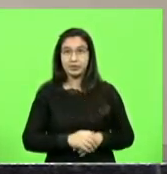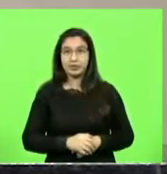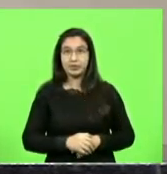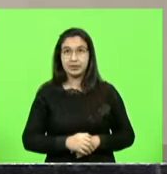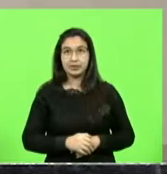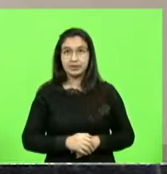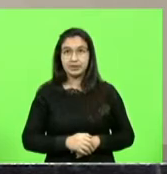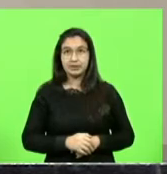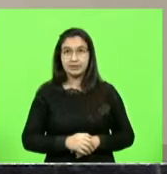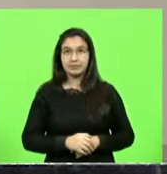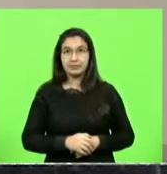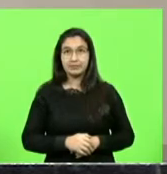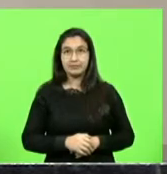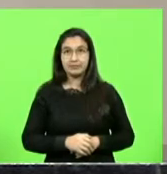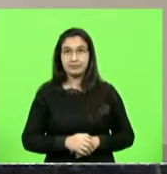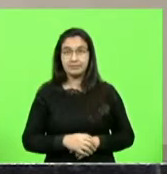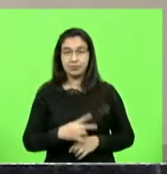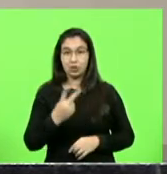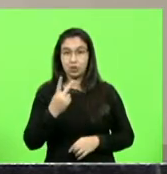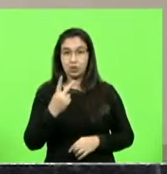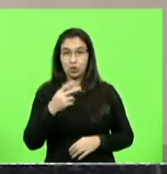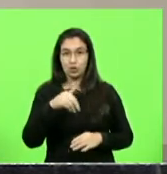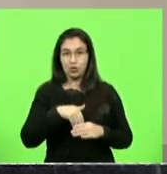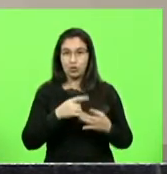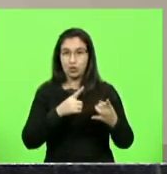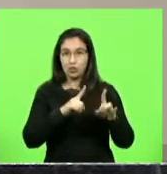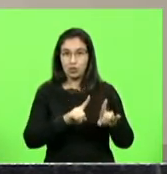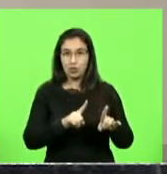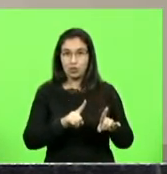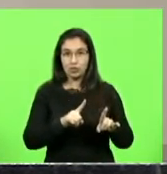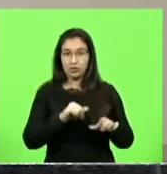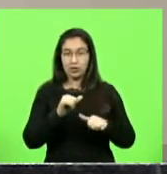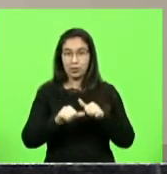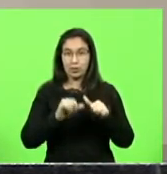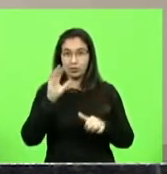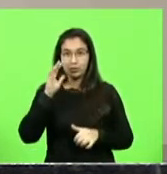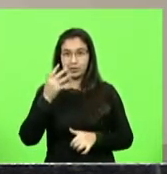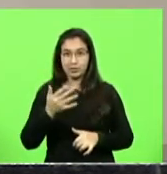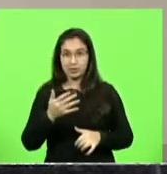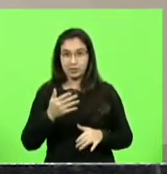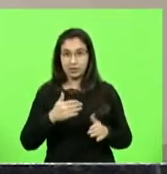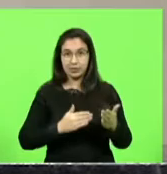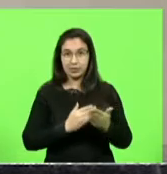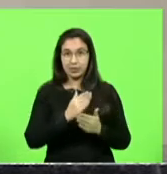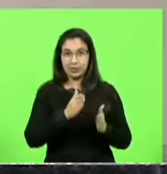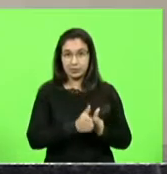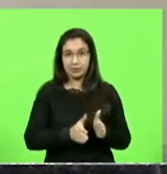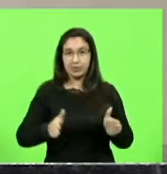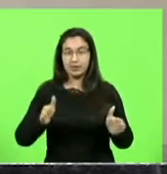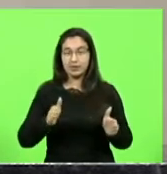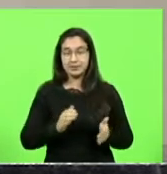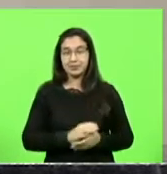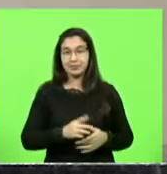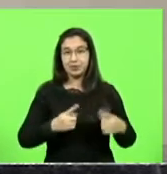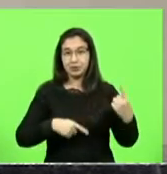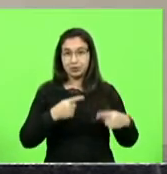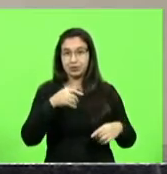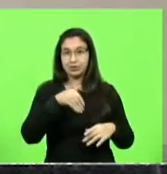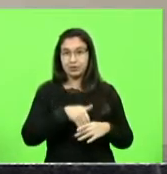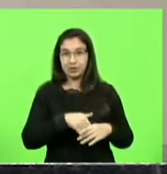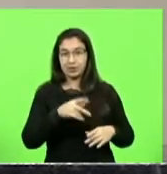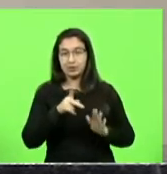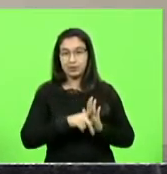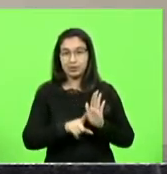Corrigindo. Retificando o resultado. Aprovado por maioria. Discussão e votação em turno único do projeto de lei